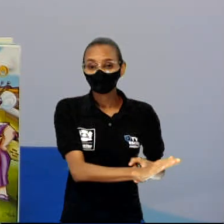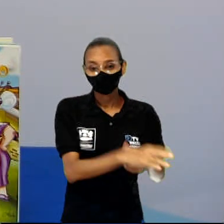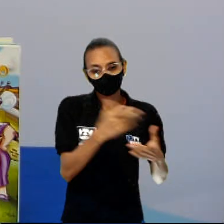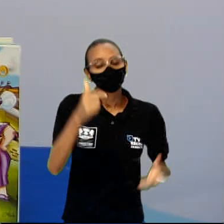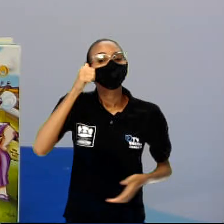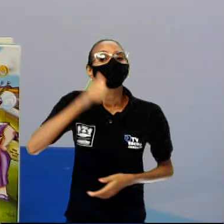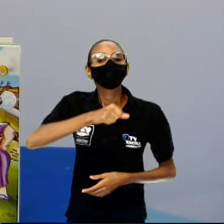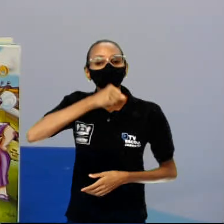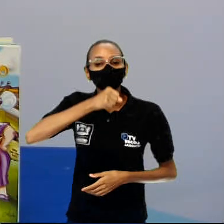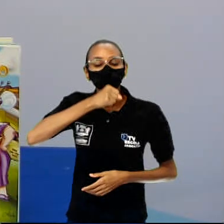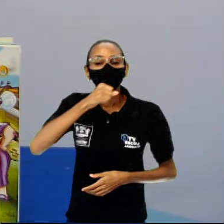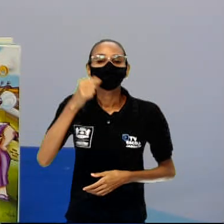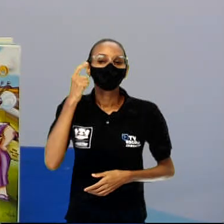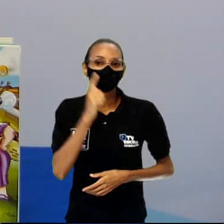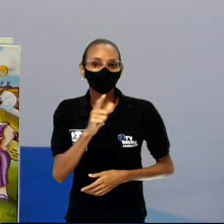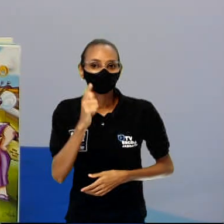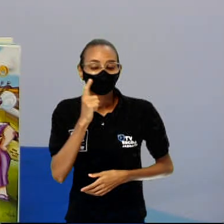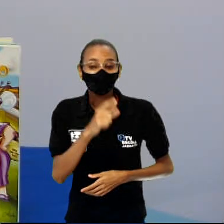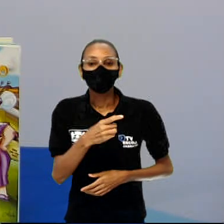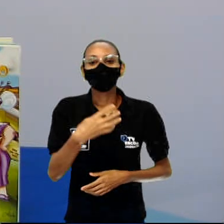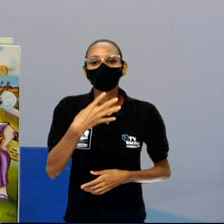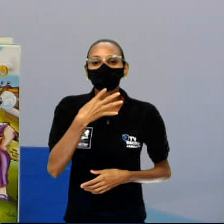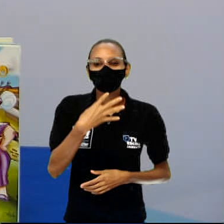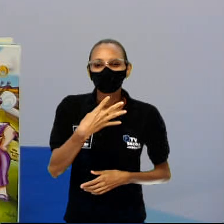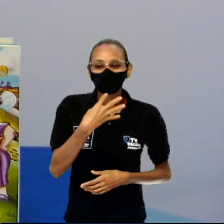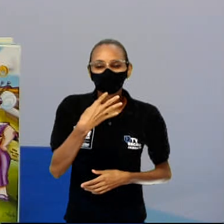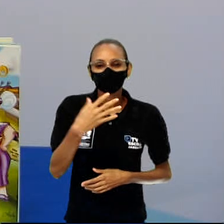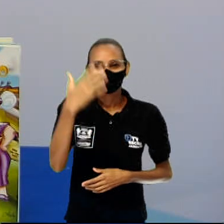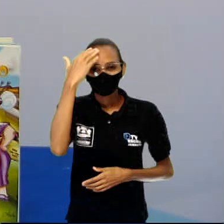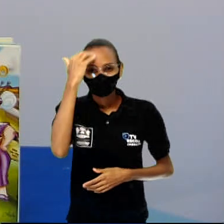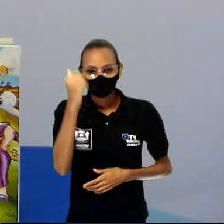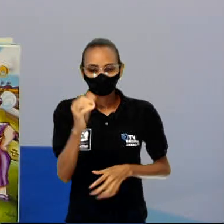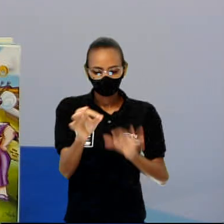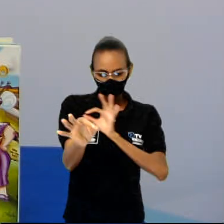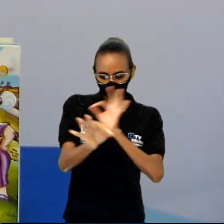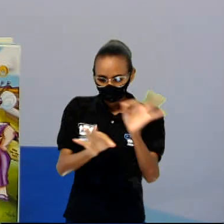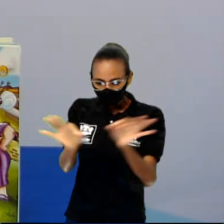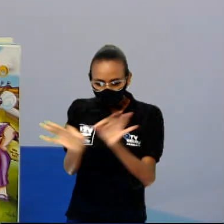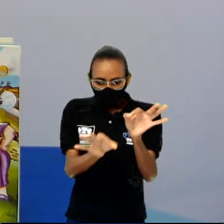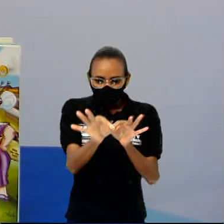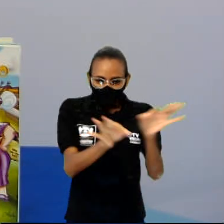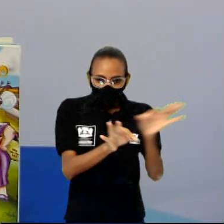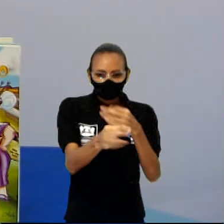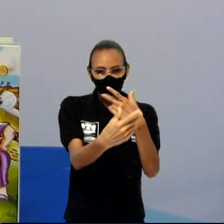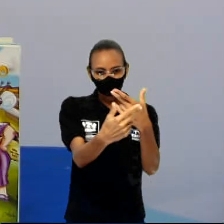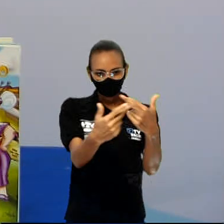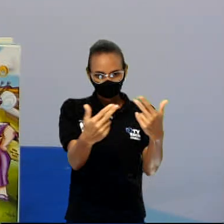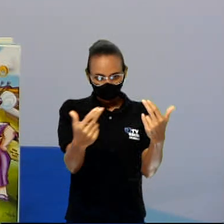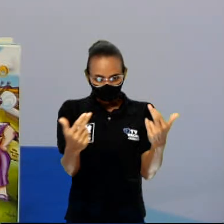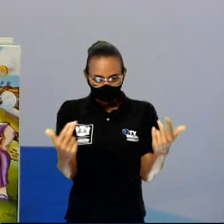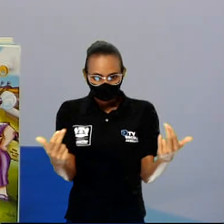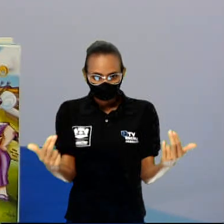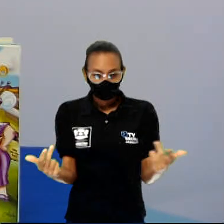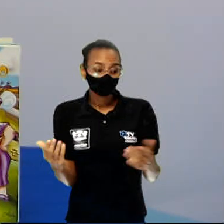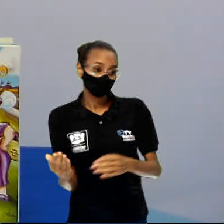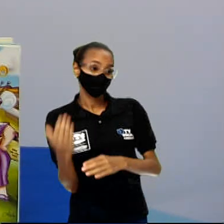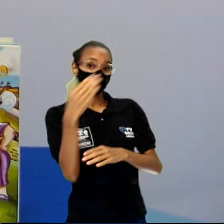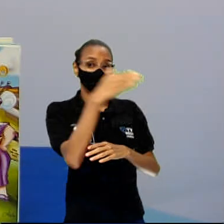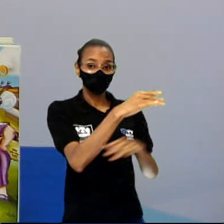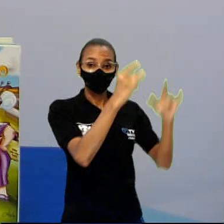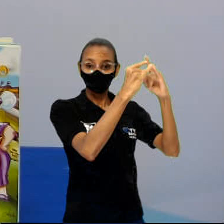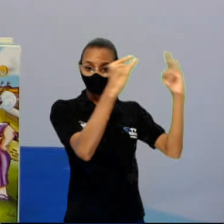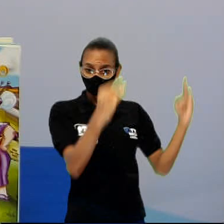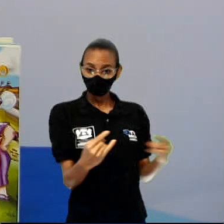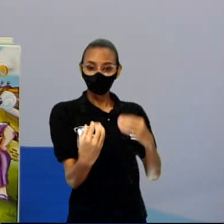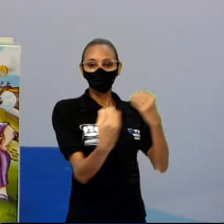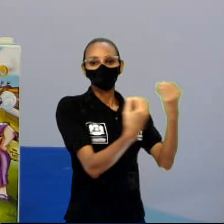ficou sabendo de tudo isso, naquele mesmo dia em que ele estava lá, preparou um monte de coisa para que ele pudesse ir para o circo lá levar. E quando